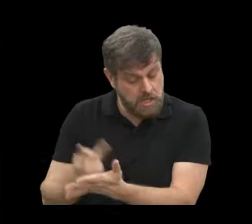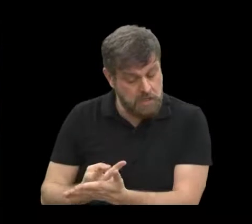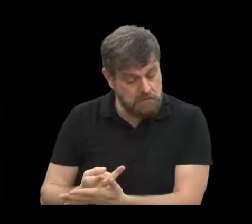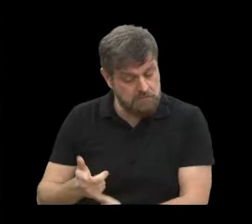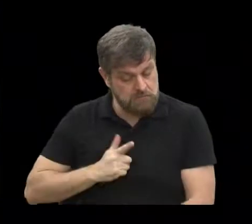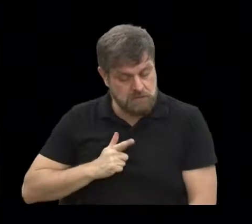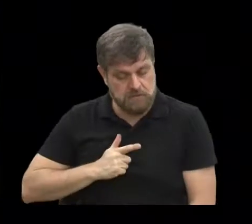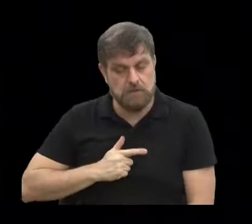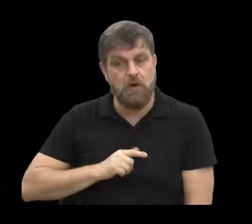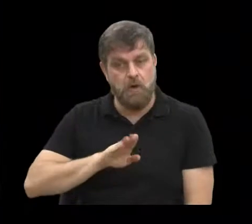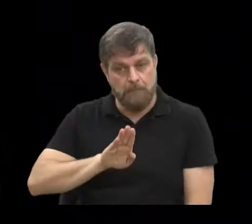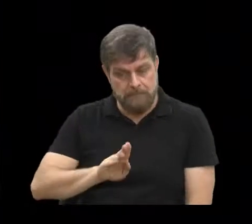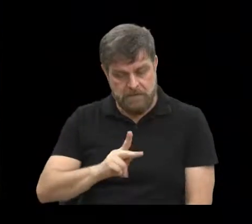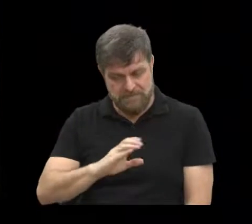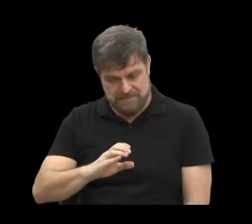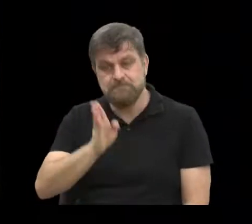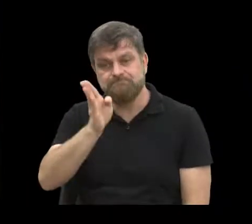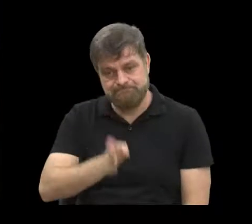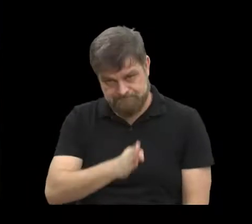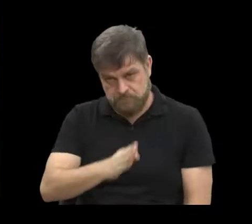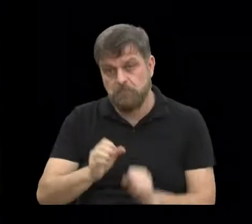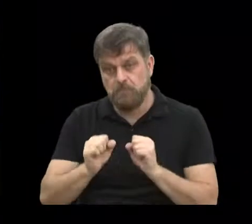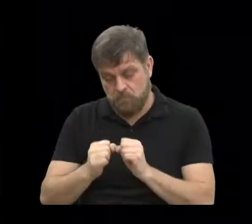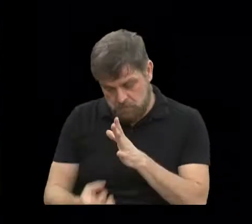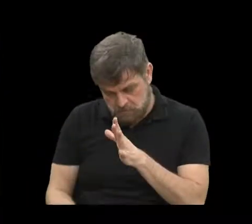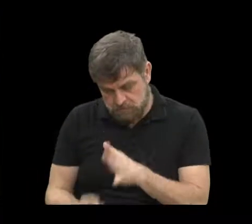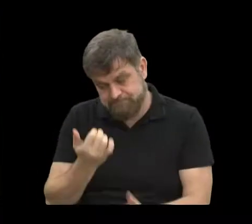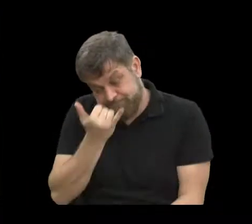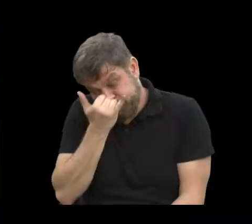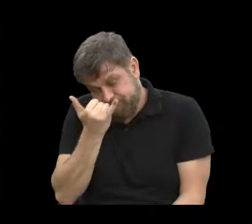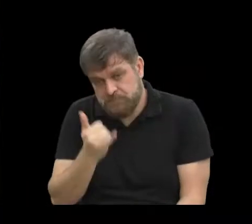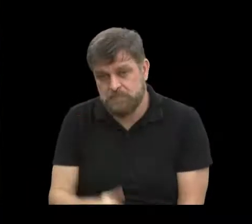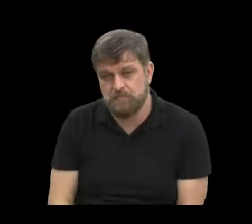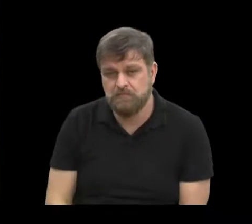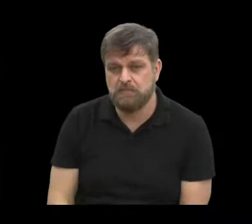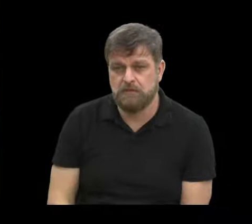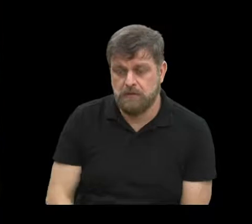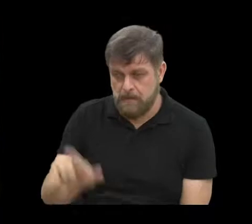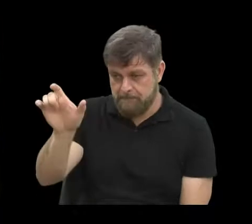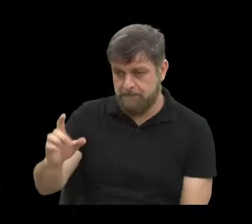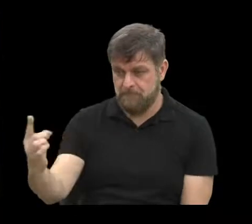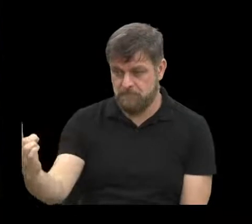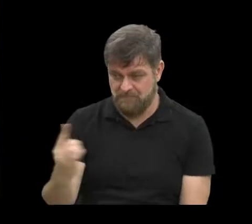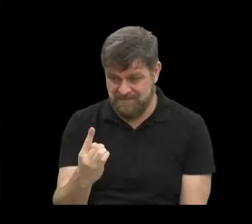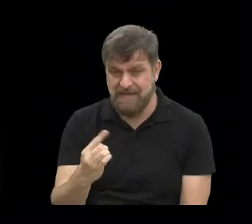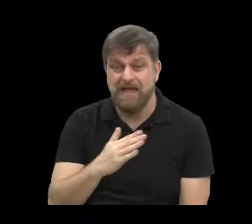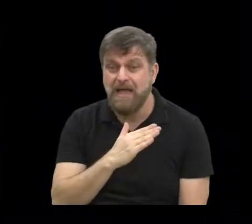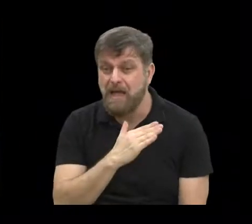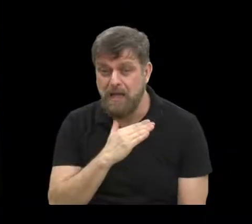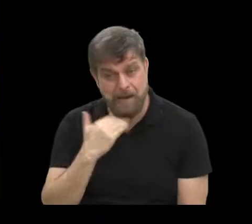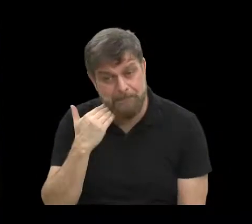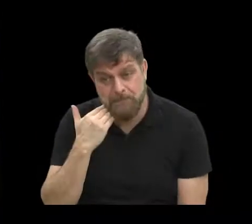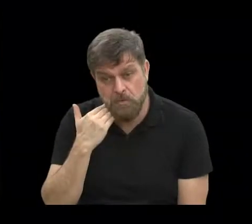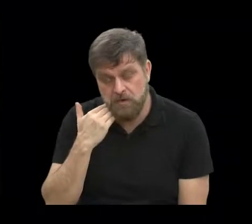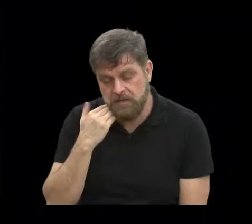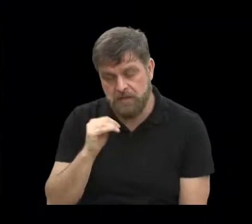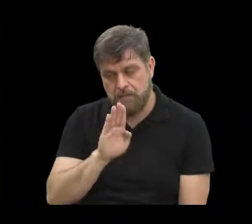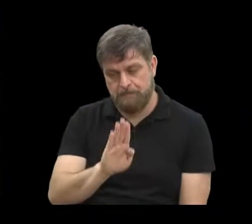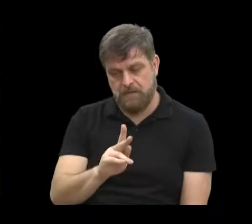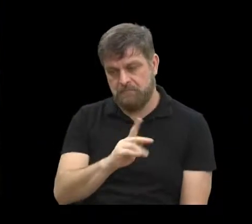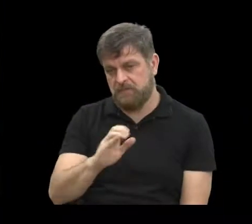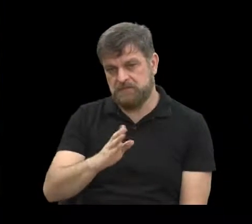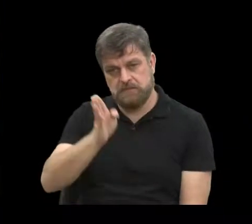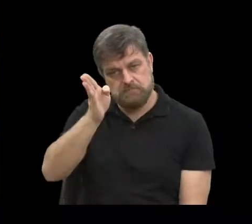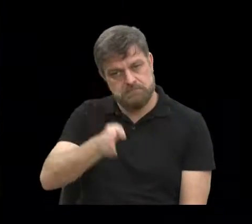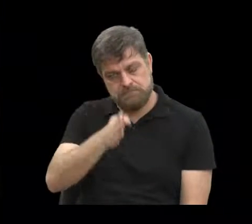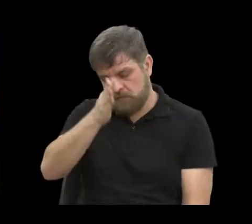utilização. Já falei, está escrito ali que se o benefício será indeferido quando o requerente vier a óbito durante o processo de análise, isso eu já